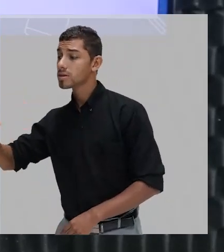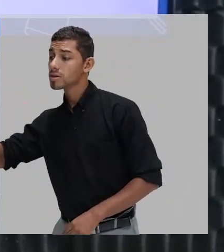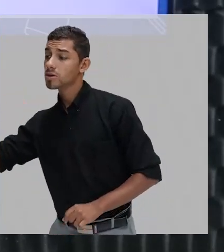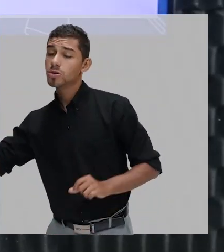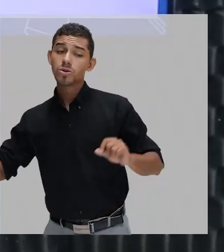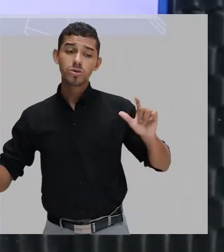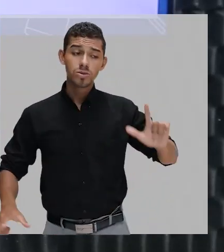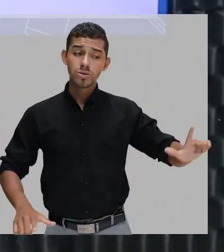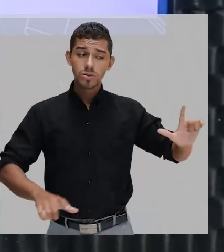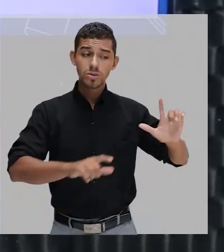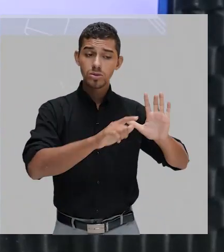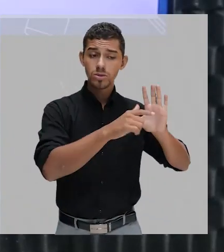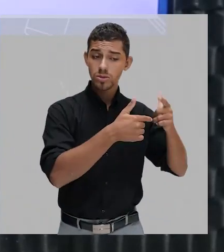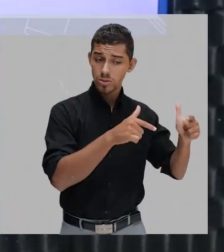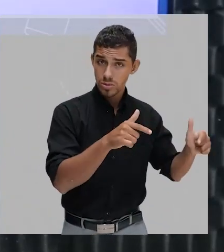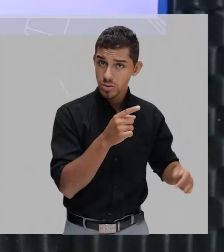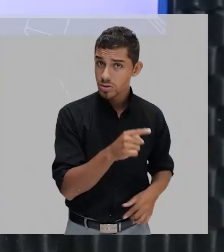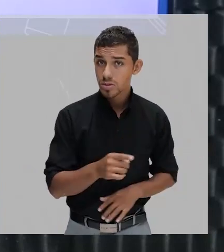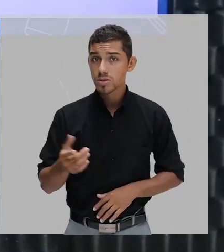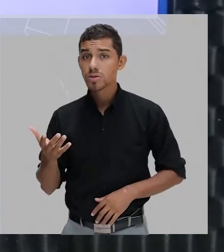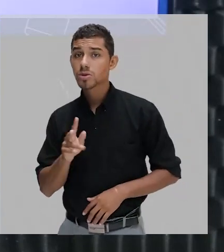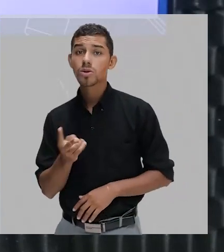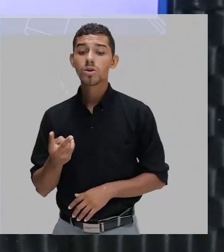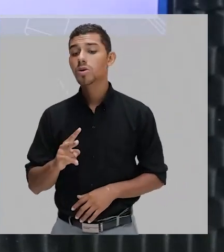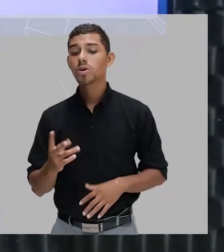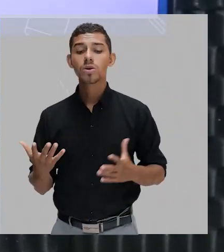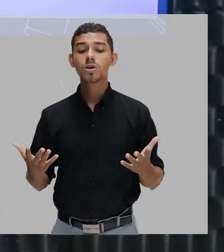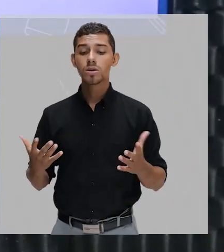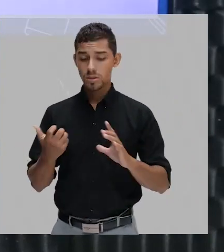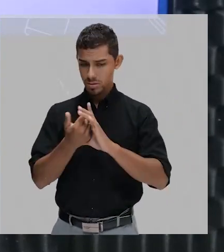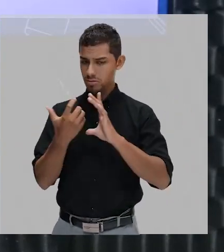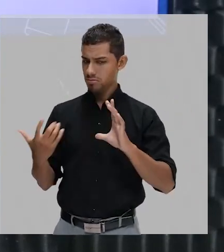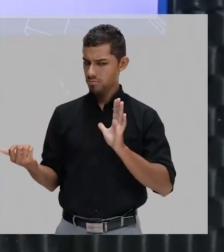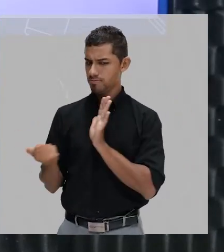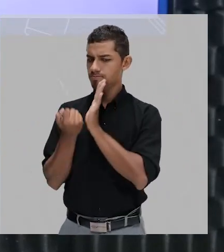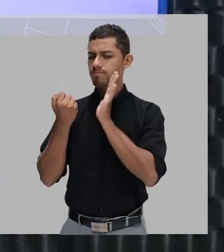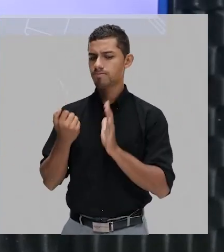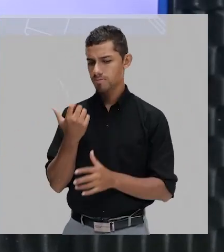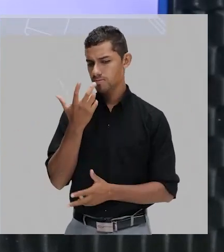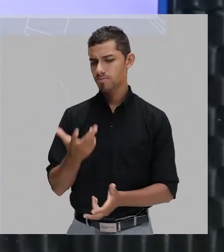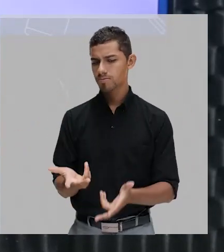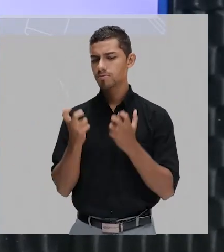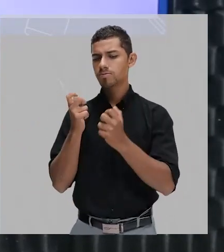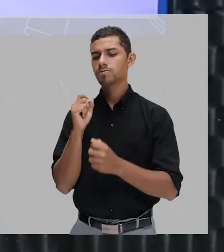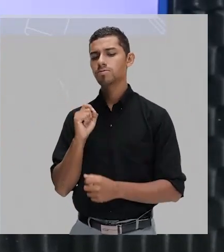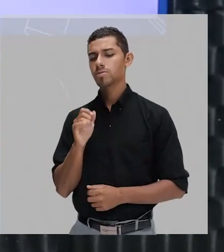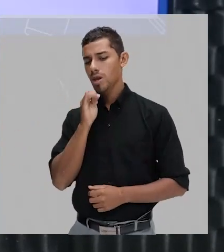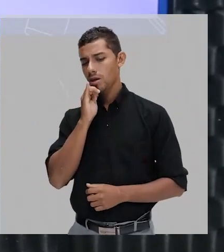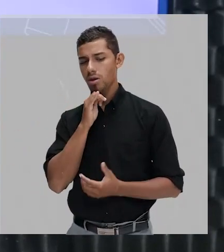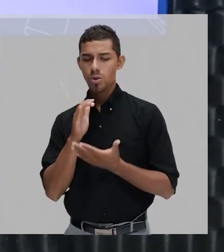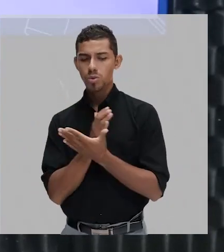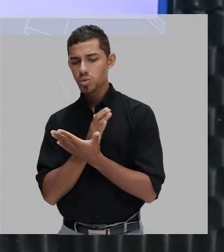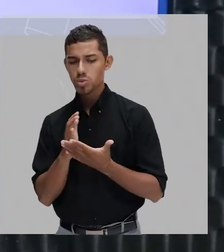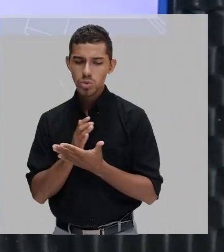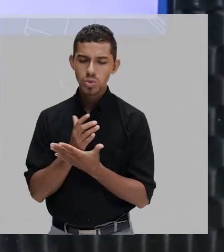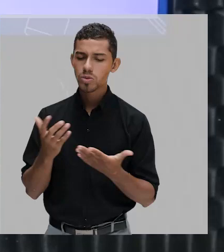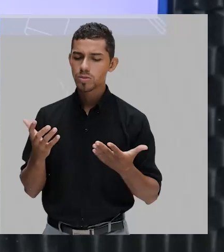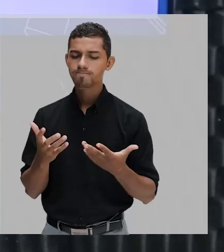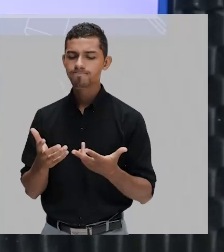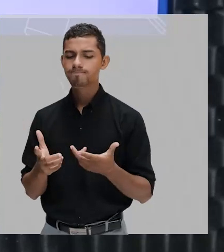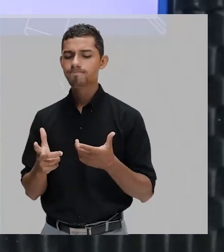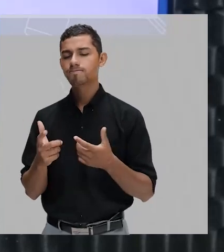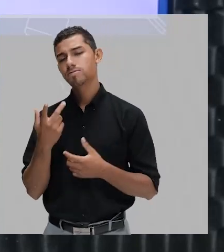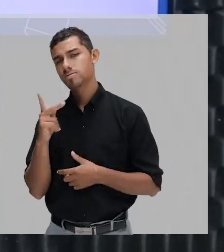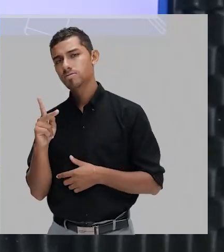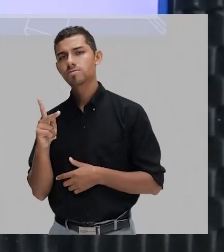literário ou um texto não literário? Tem características bem marcantes, né? Acho que já dá para a gente perceber aí algumas marcas que